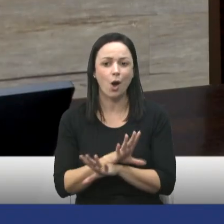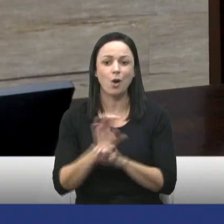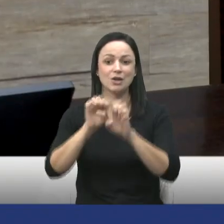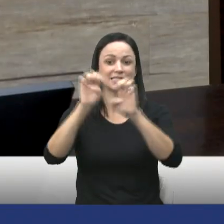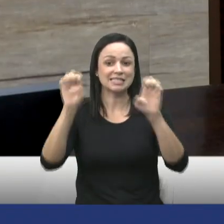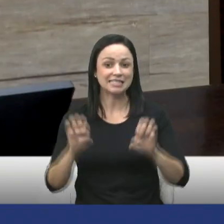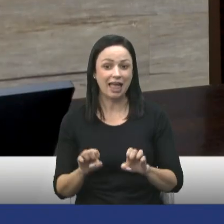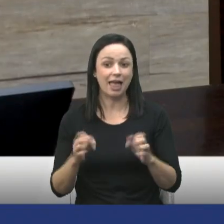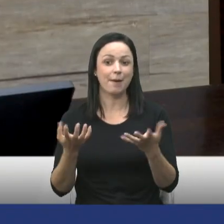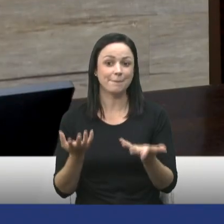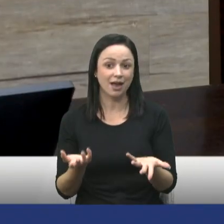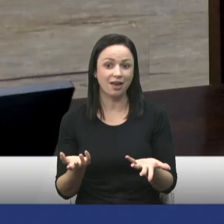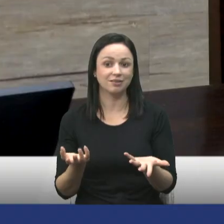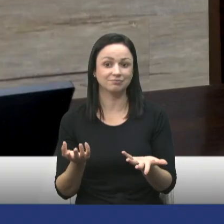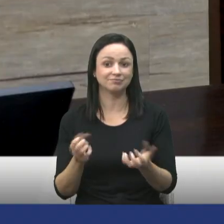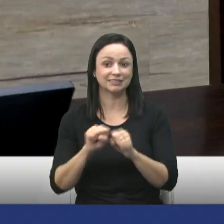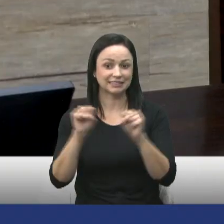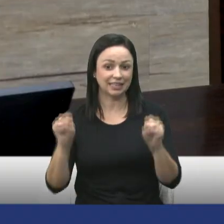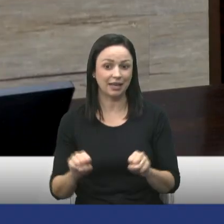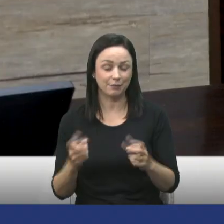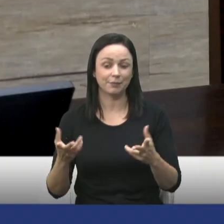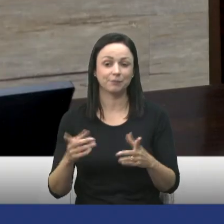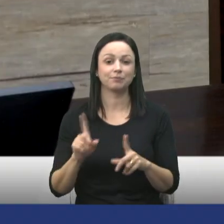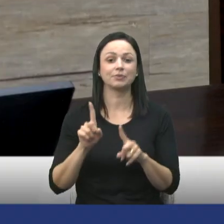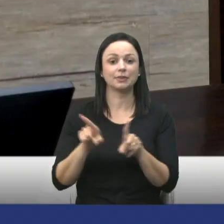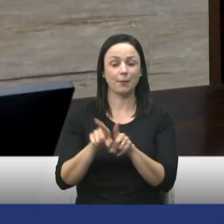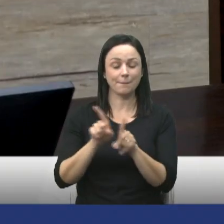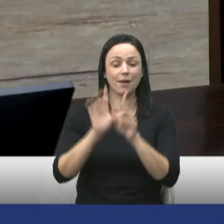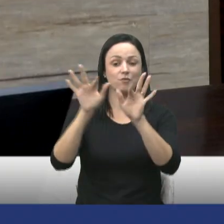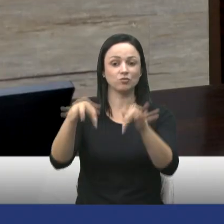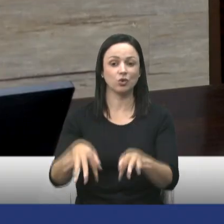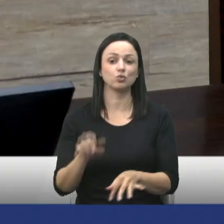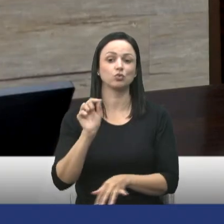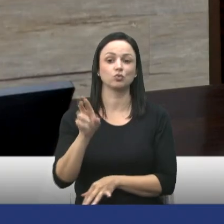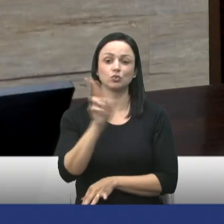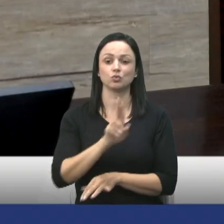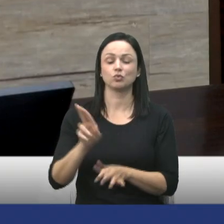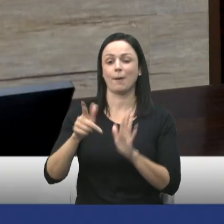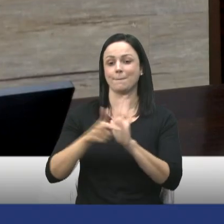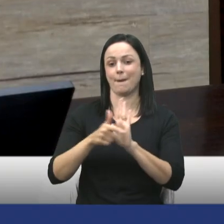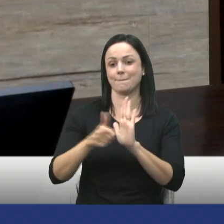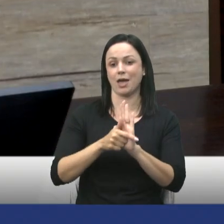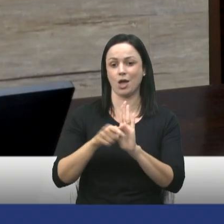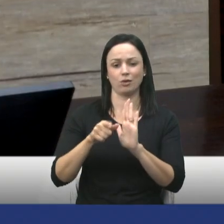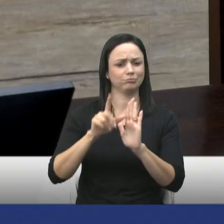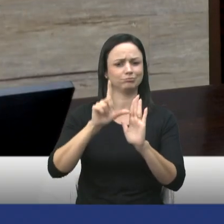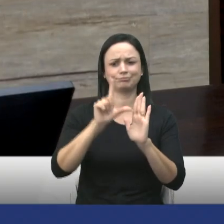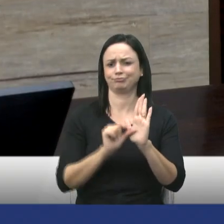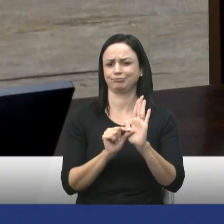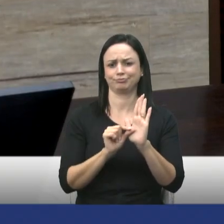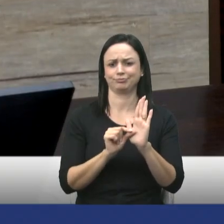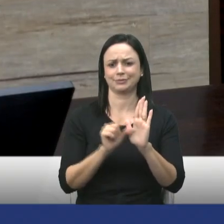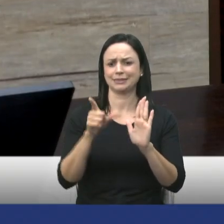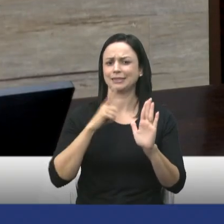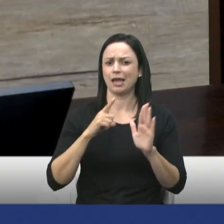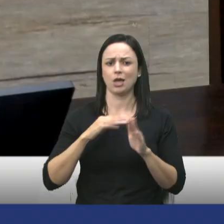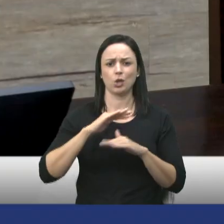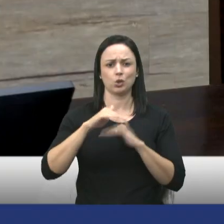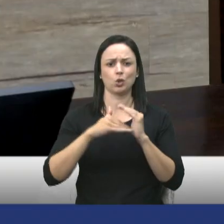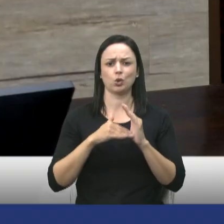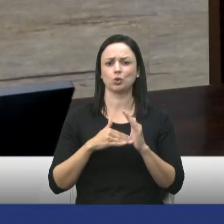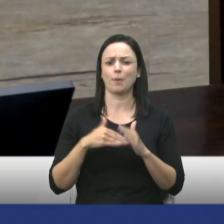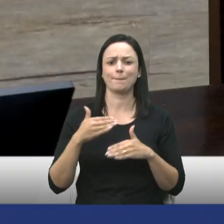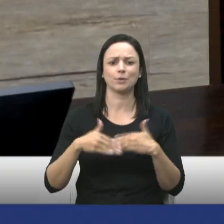sistema. E principalmente, né, que finaliza a utilização de papel. Se você tiver com todos os processos